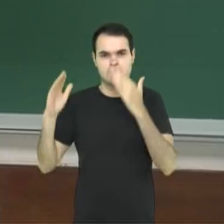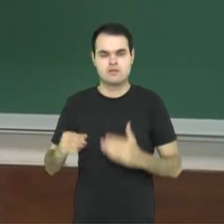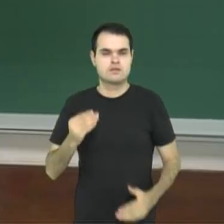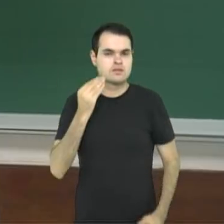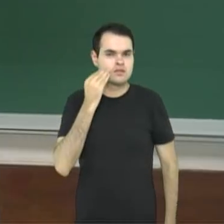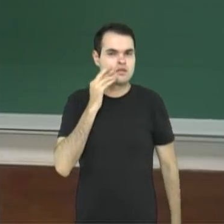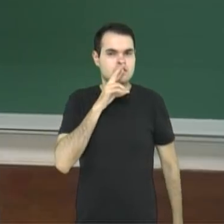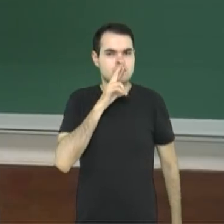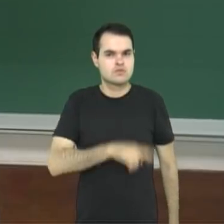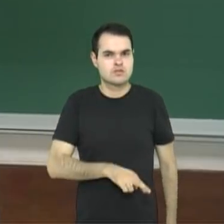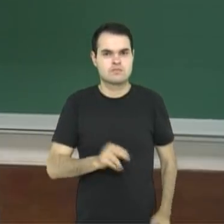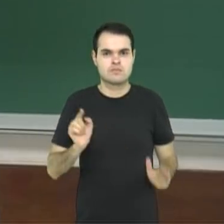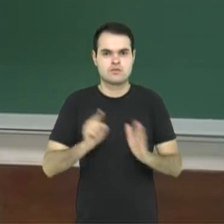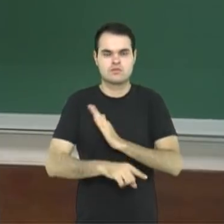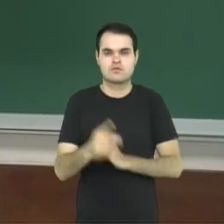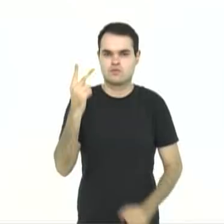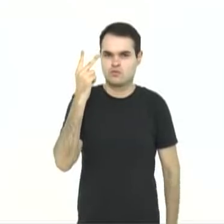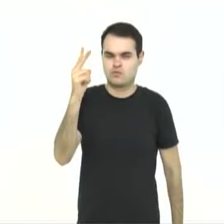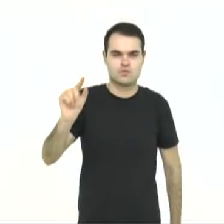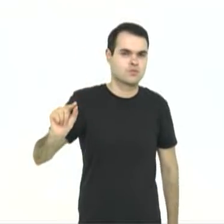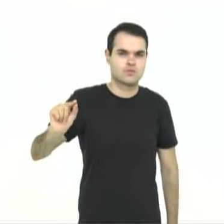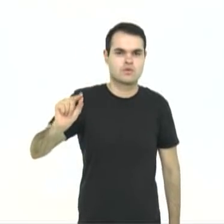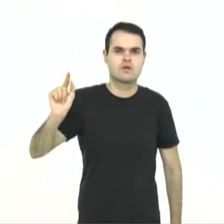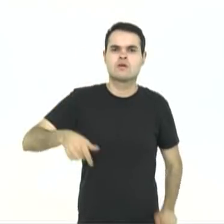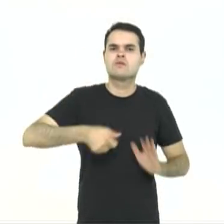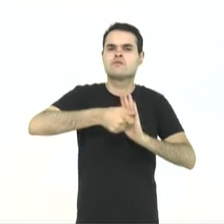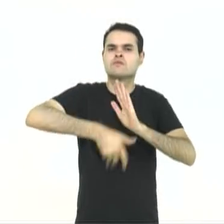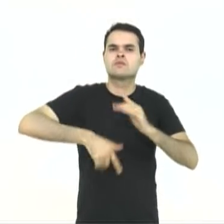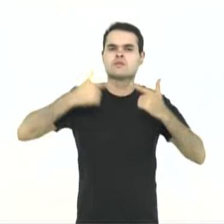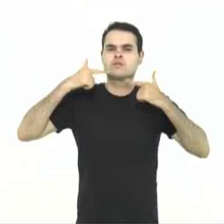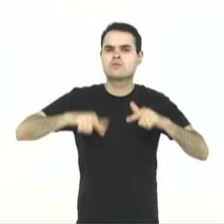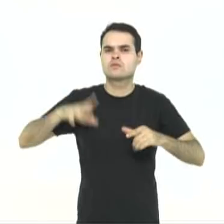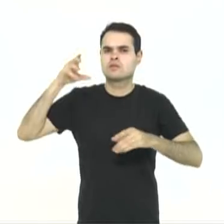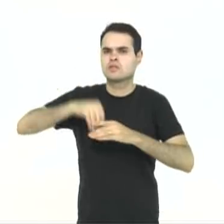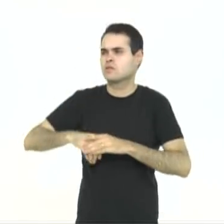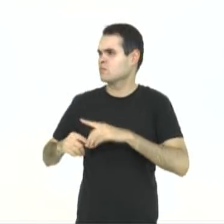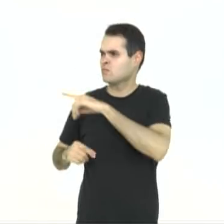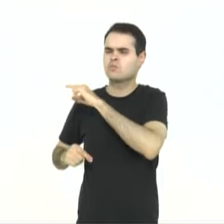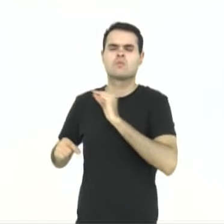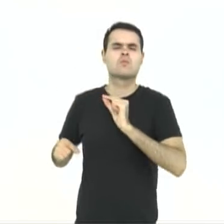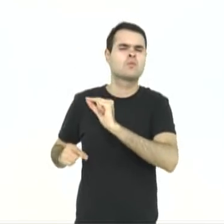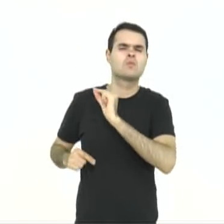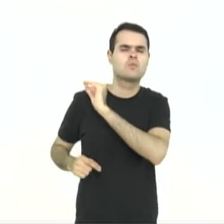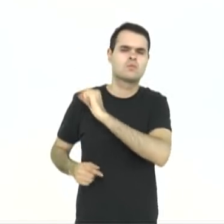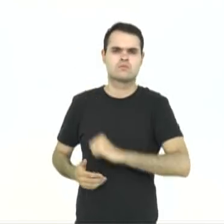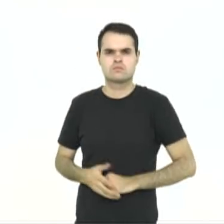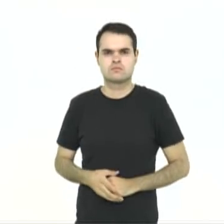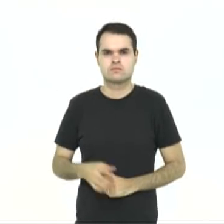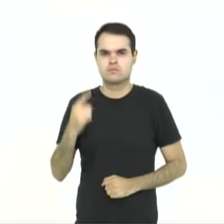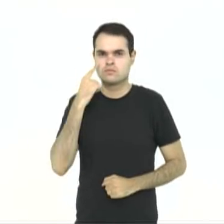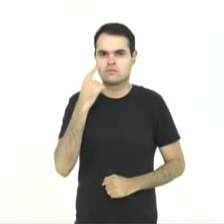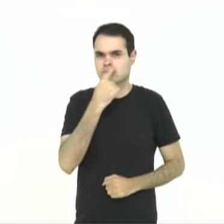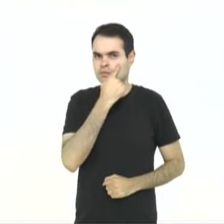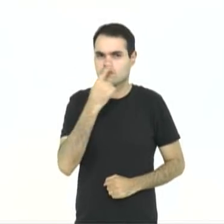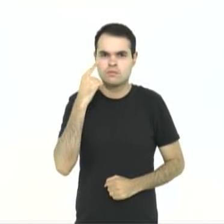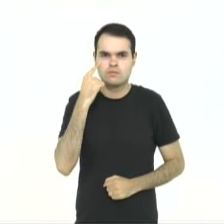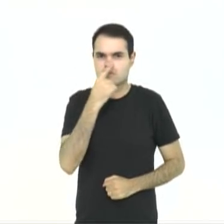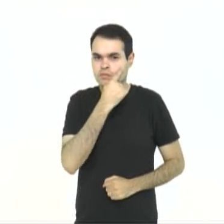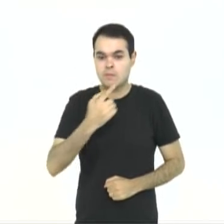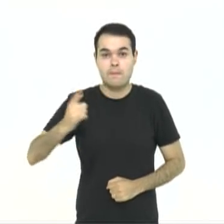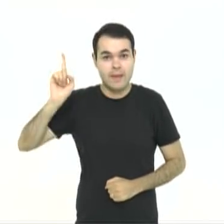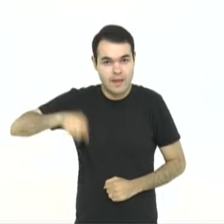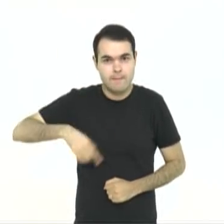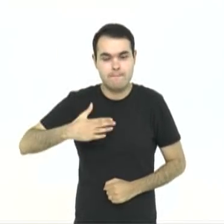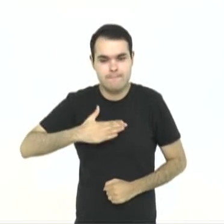de responder o exercício 2, que pergunta lá, que figura de linguagem existe no verso abaixo? Teus olhos são meus